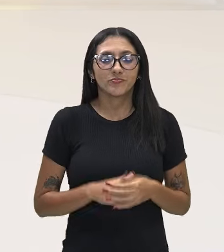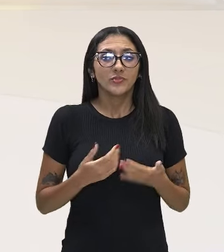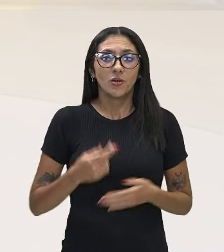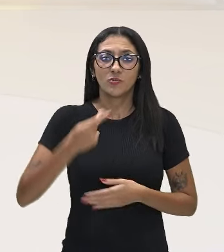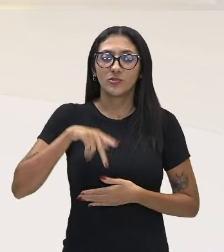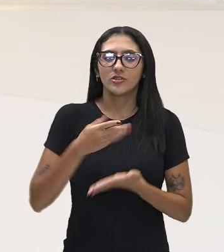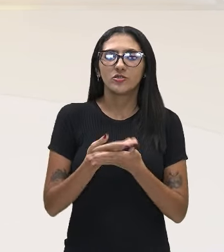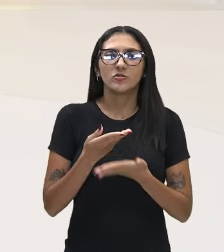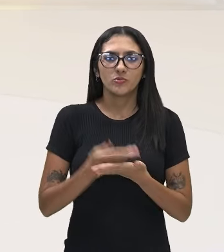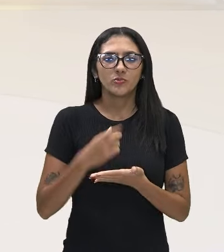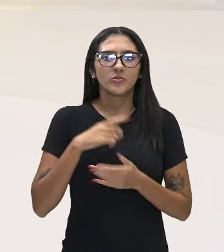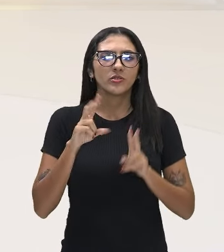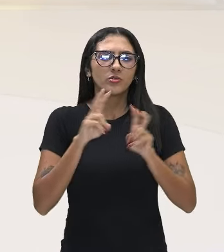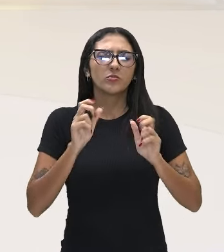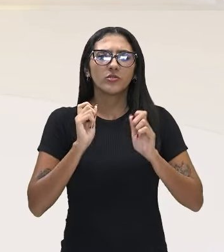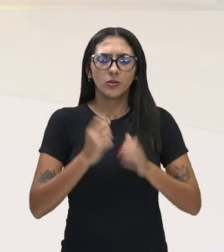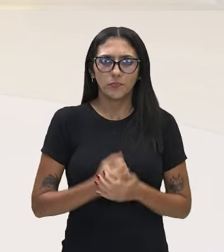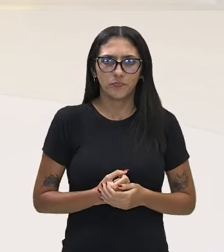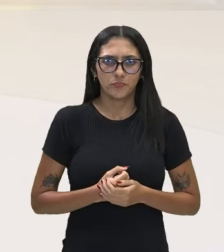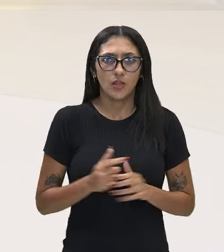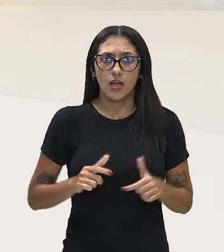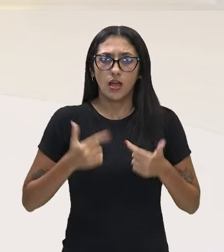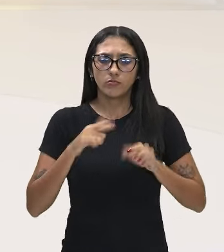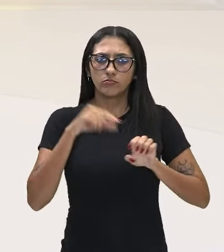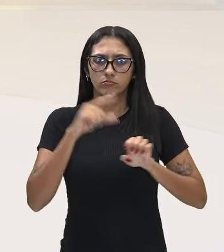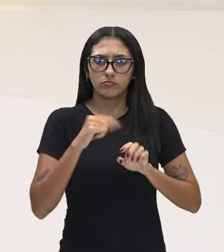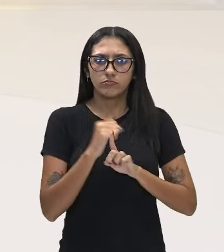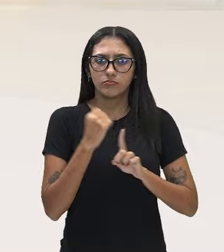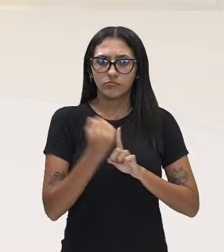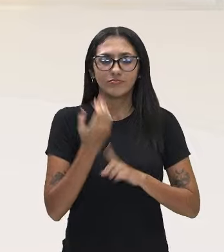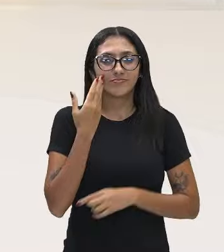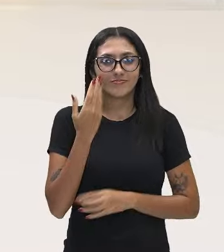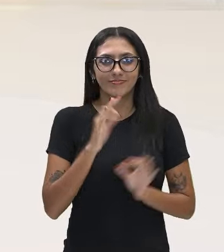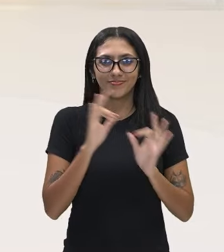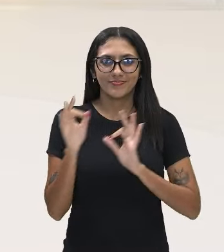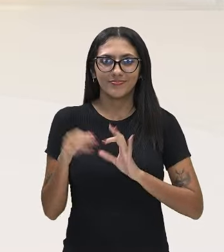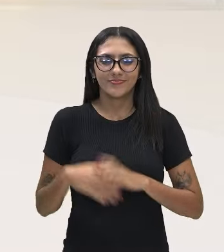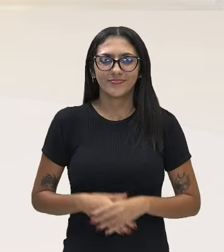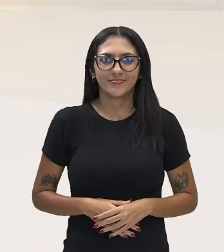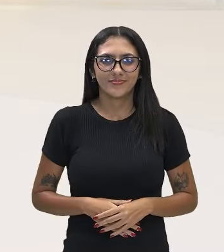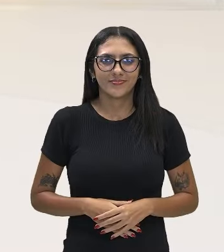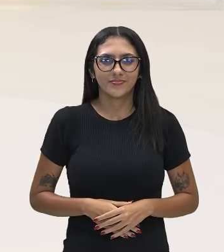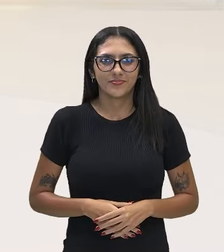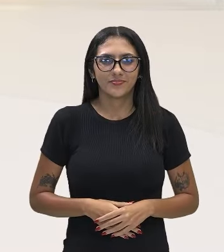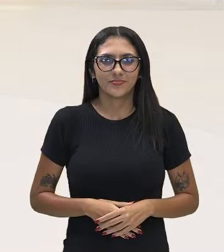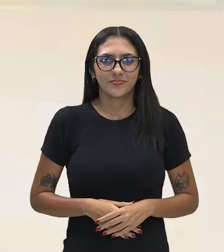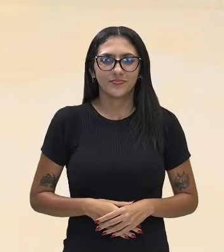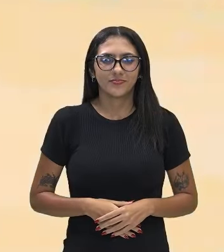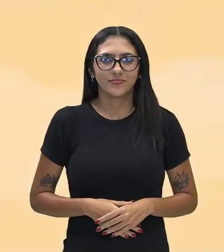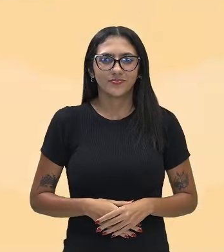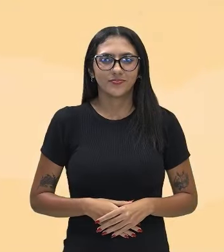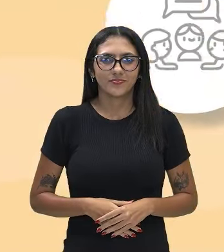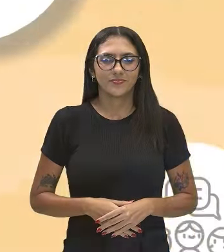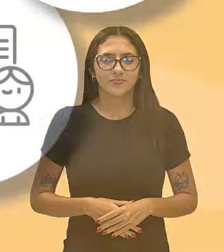conversar sobre o empreendedorismo sociocultural. Vamos lá para o nosso Trilhando Conhecimento.